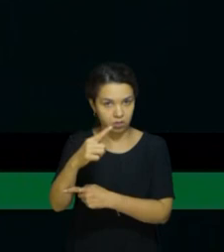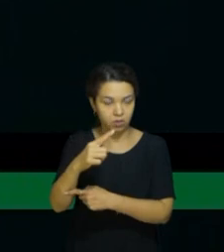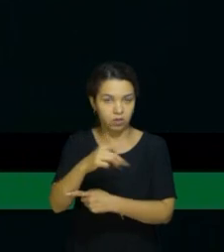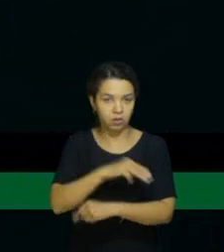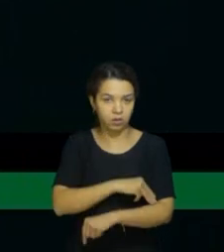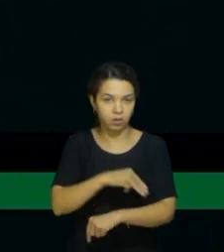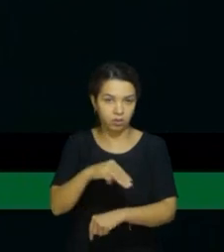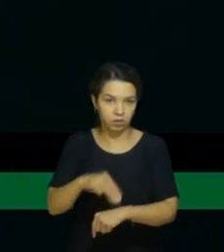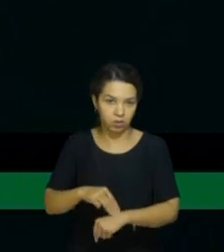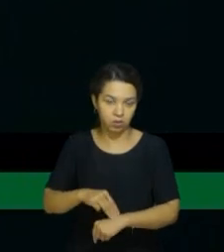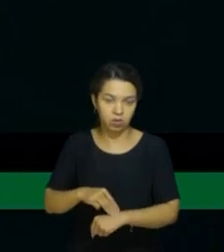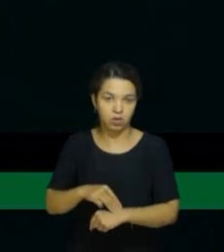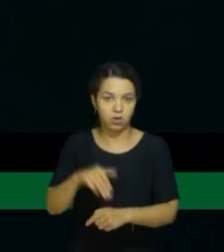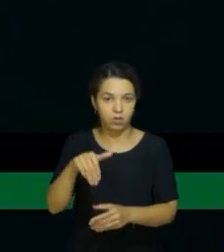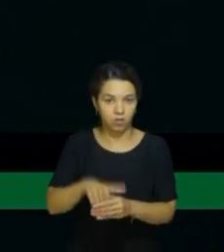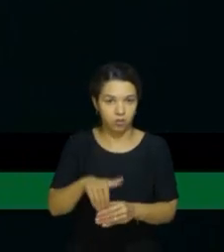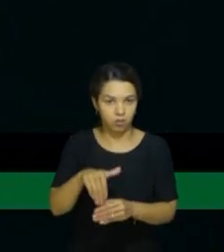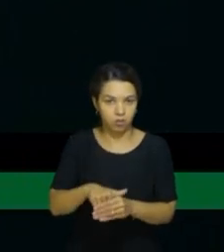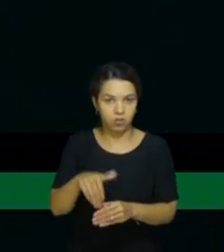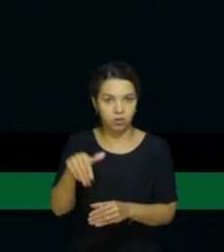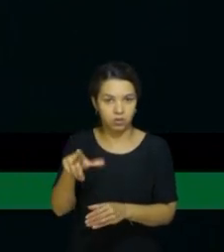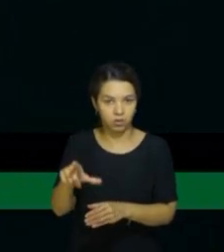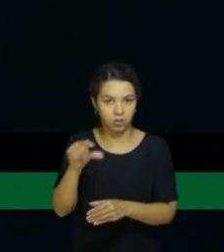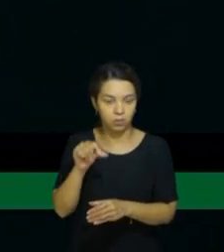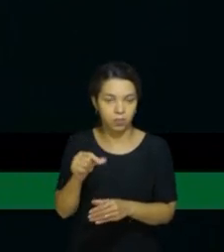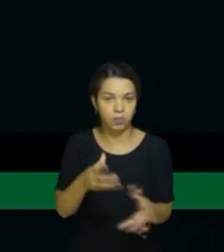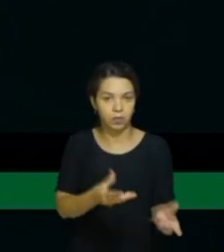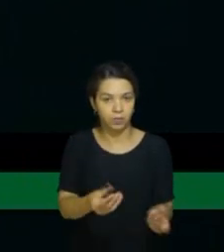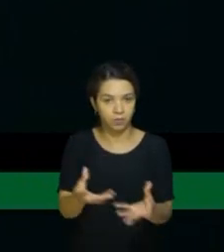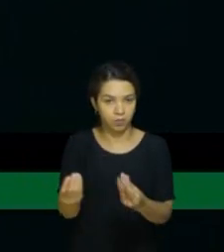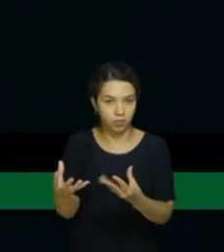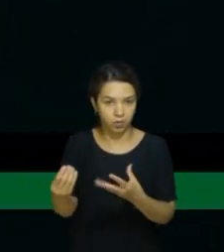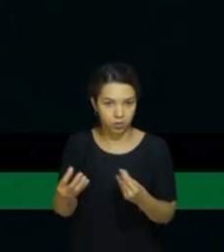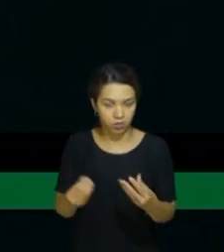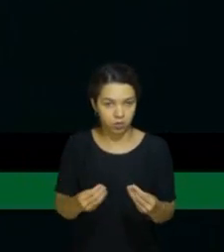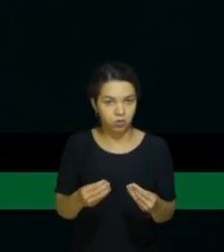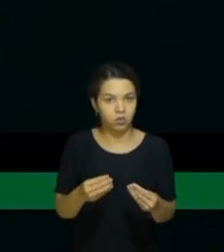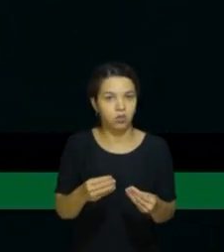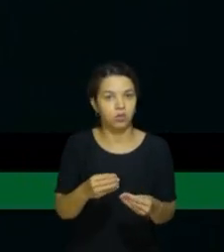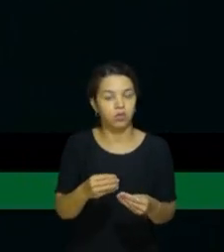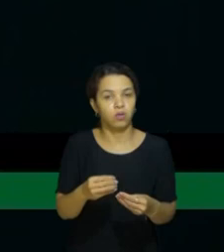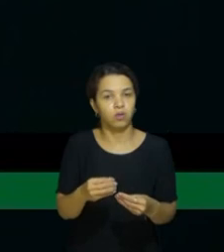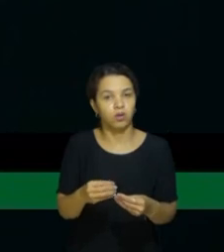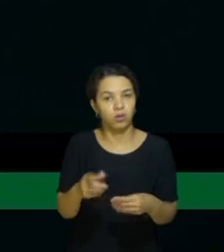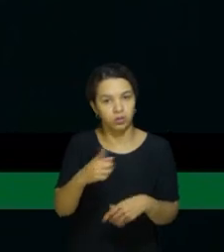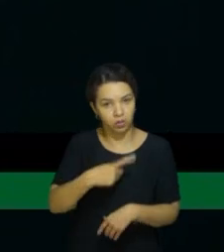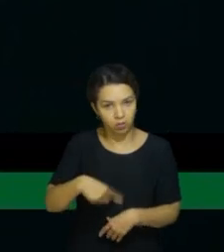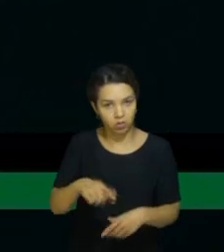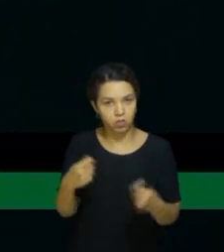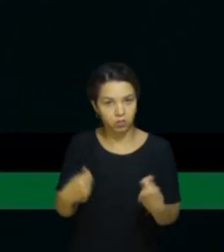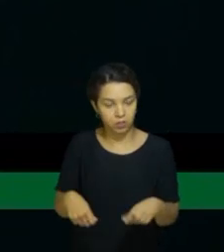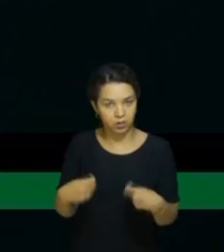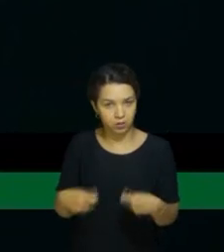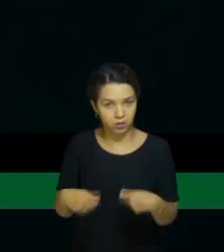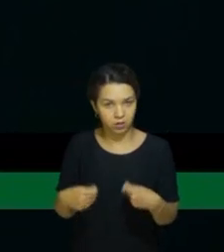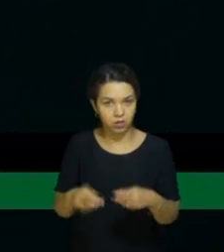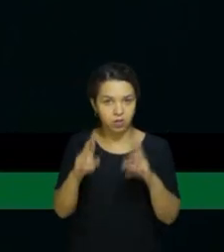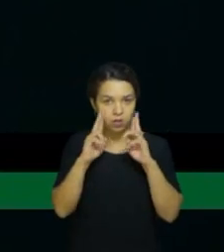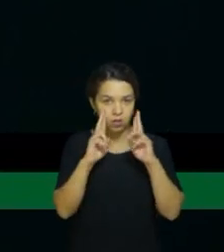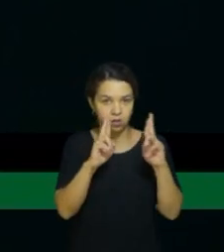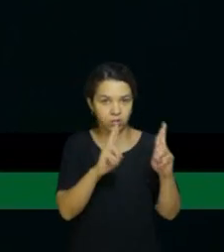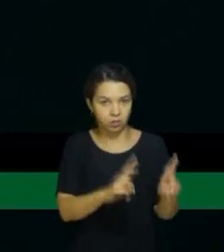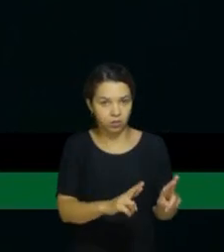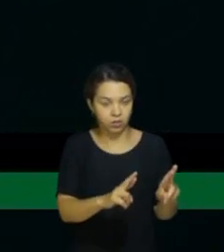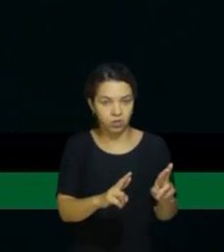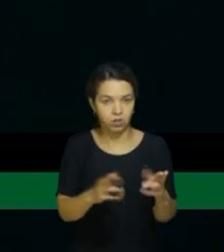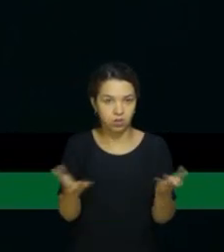Governador a grande a maciça maioria então nós precisamos né de respeito eu